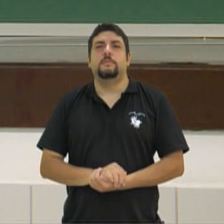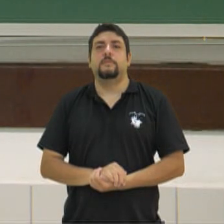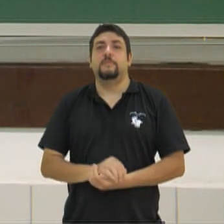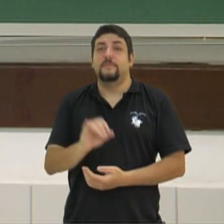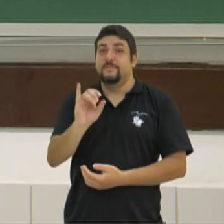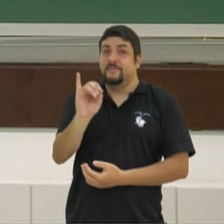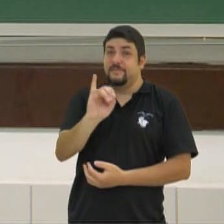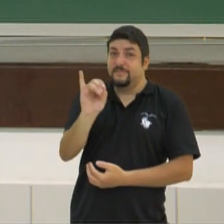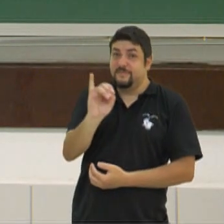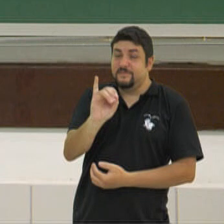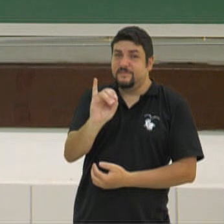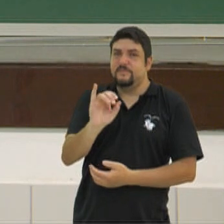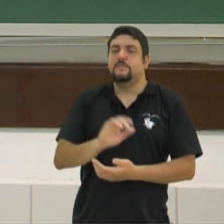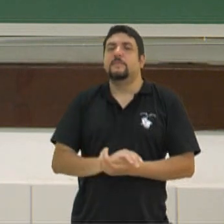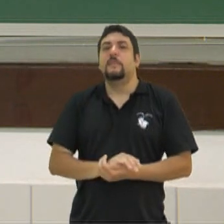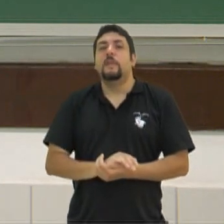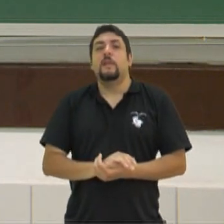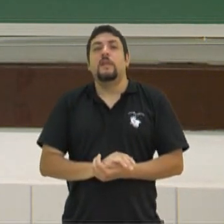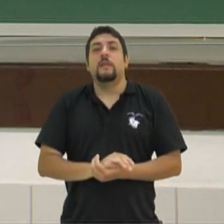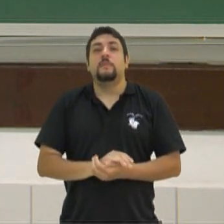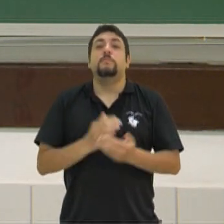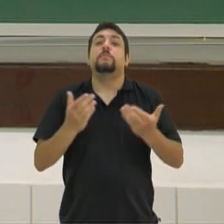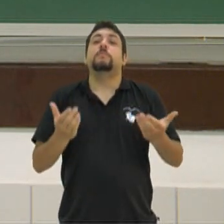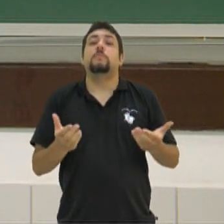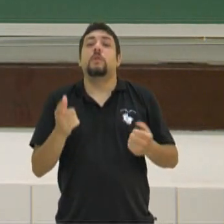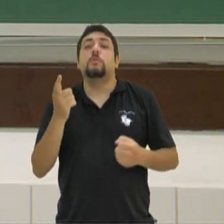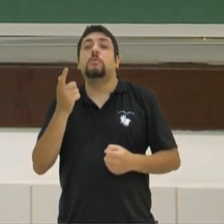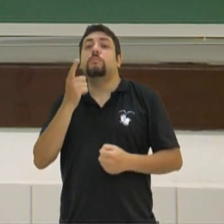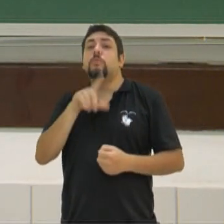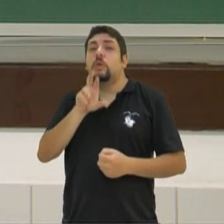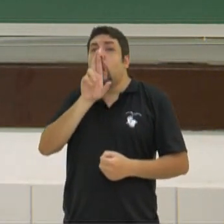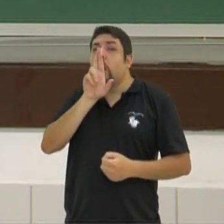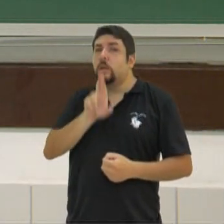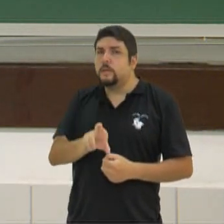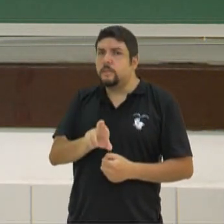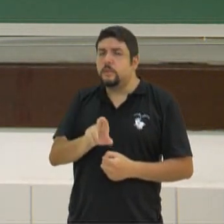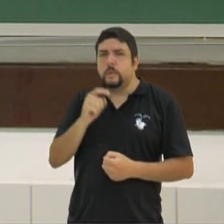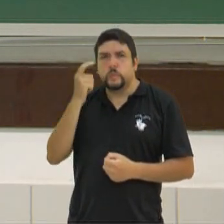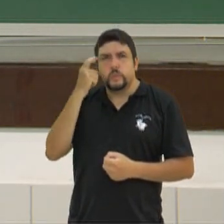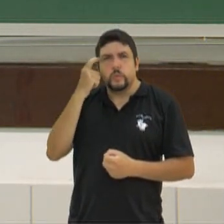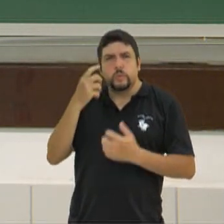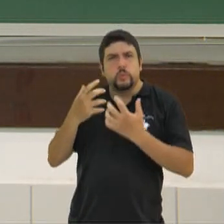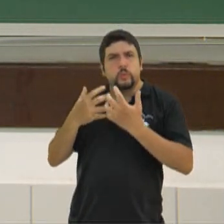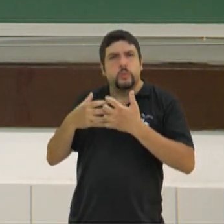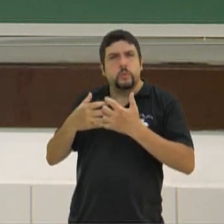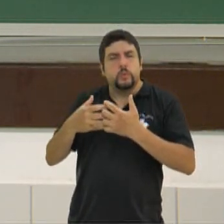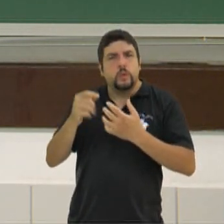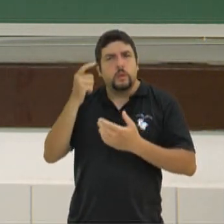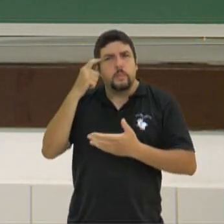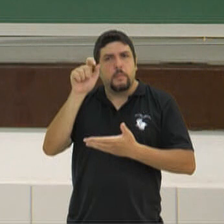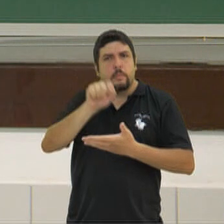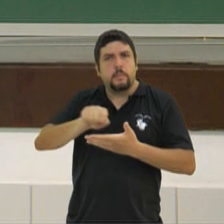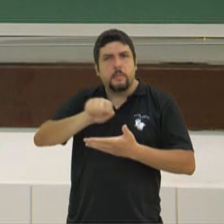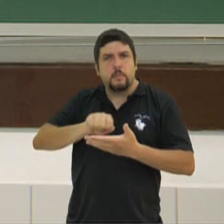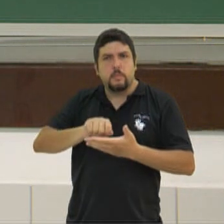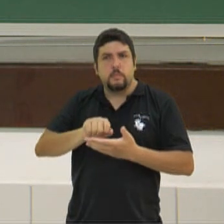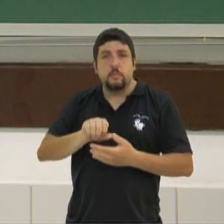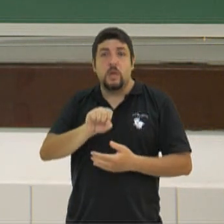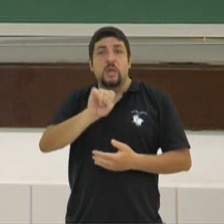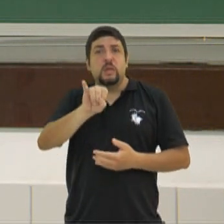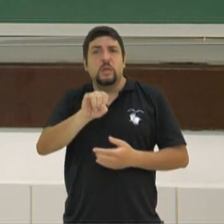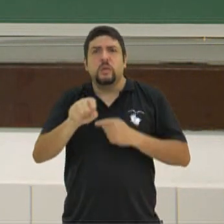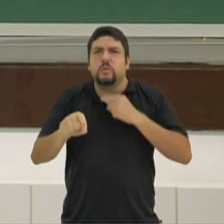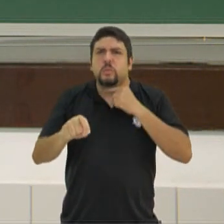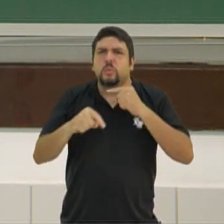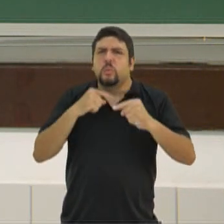Olá, pessoal! E aí, deu tudo certo? Conseguiram responder essa questão? Caso tenham tido aí muitas